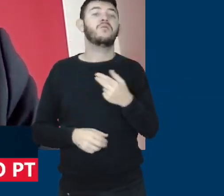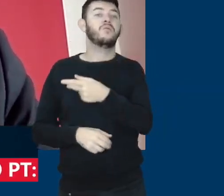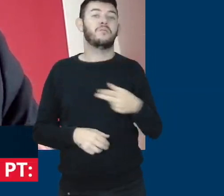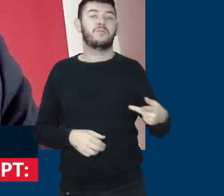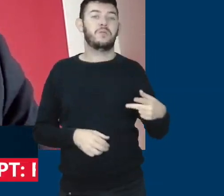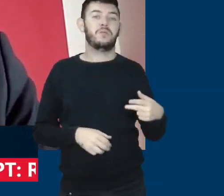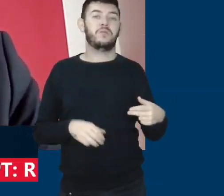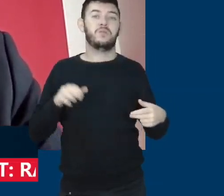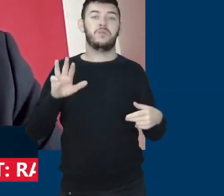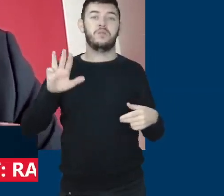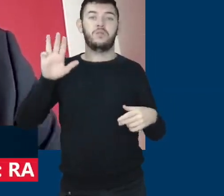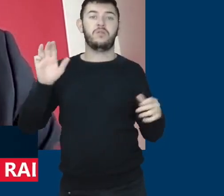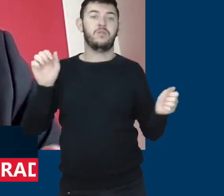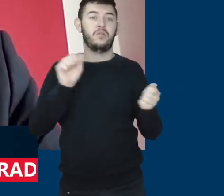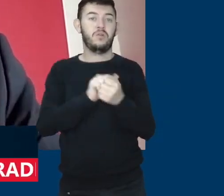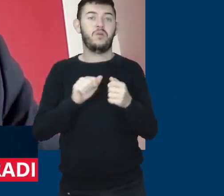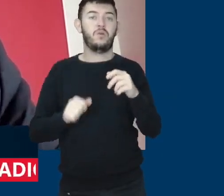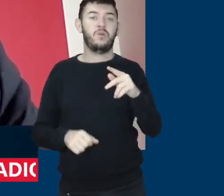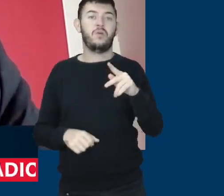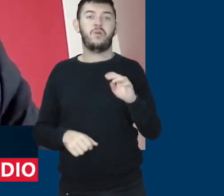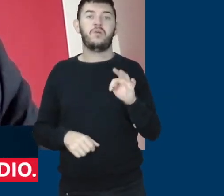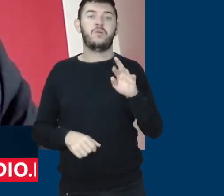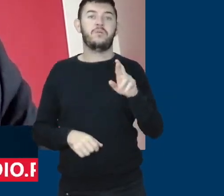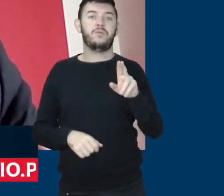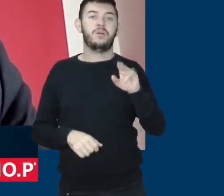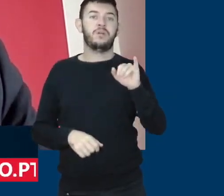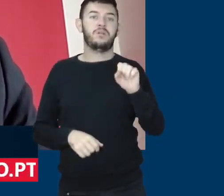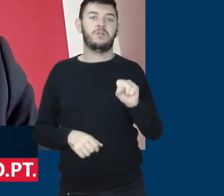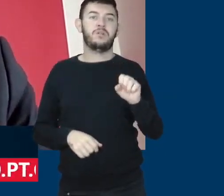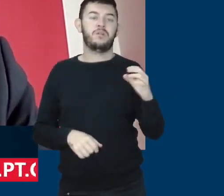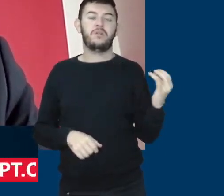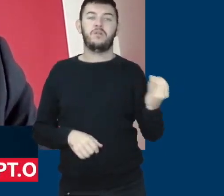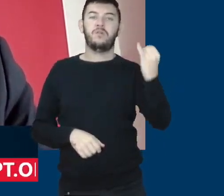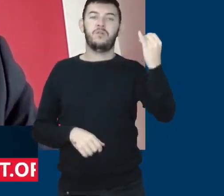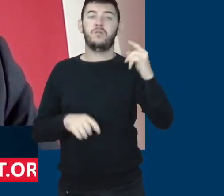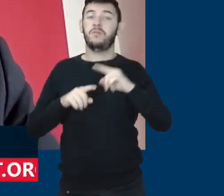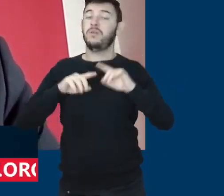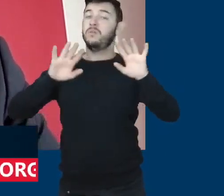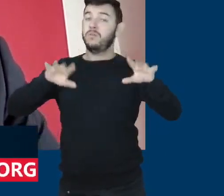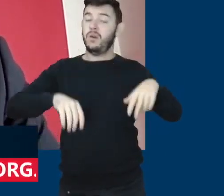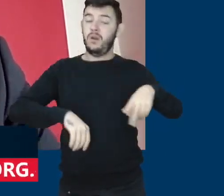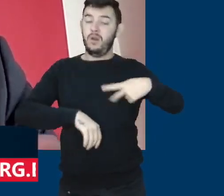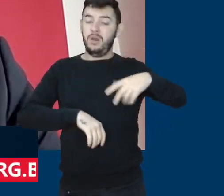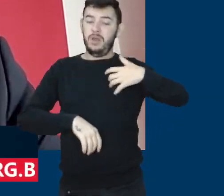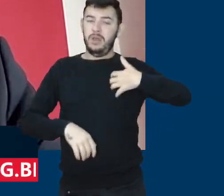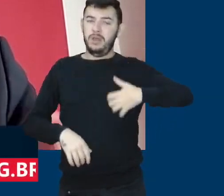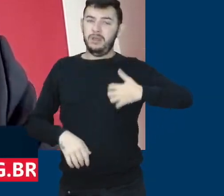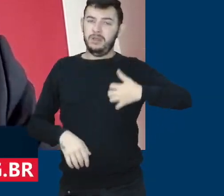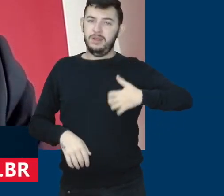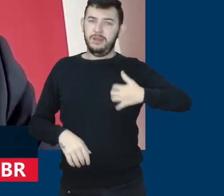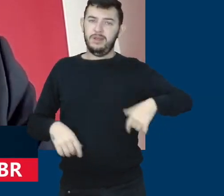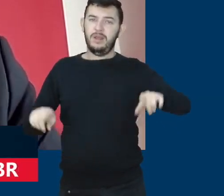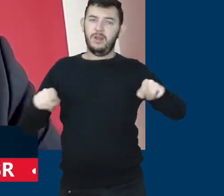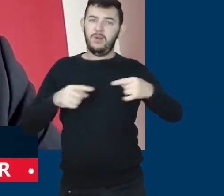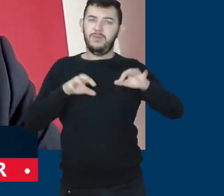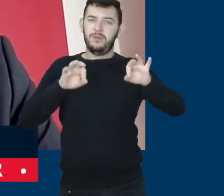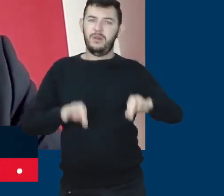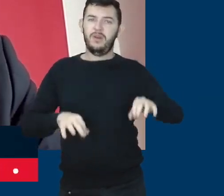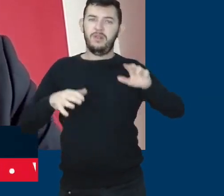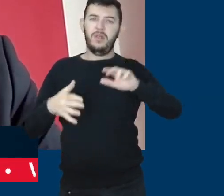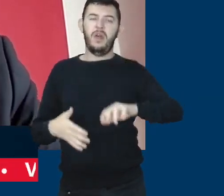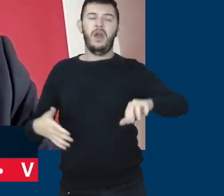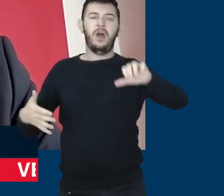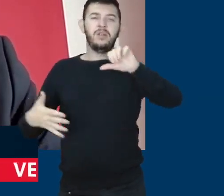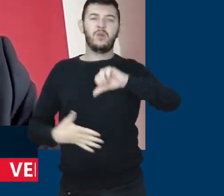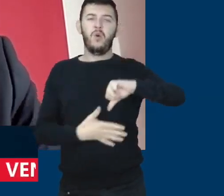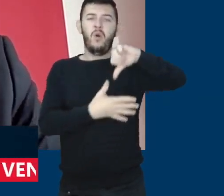nesse sentido. Com referência à Argentina, a Argentina está no Mercosul também, como você observou, é